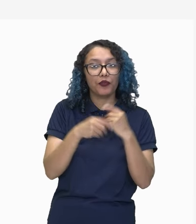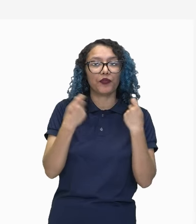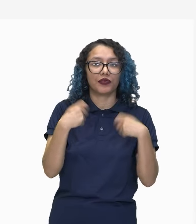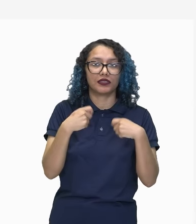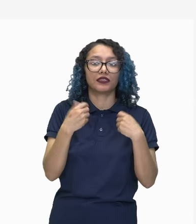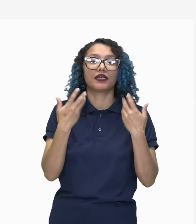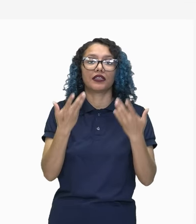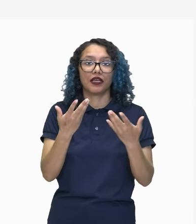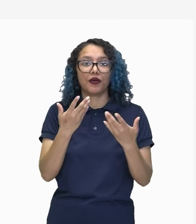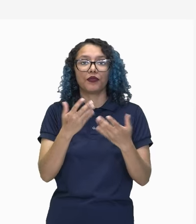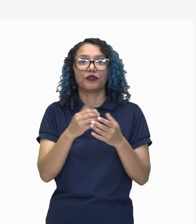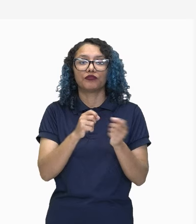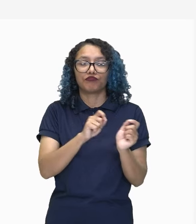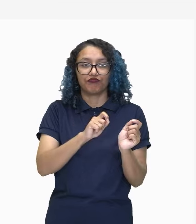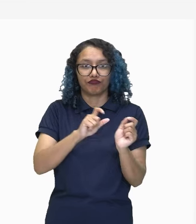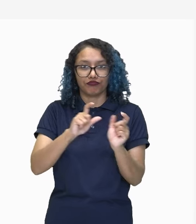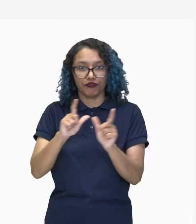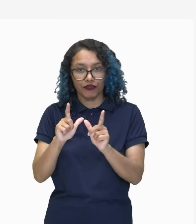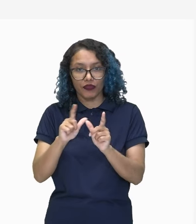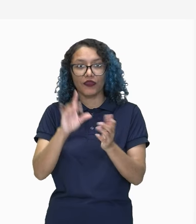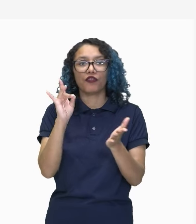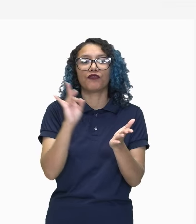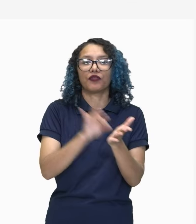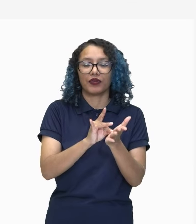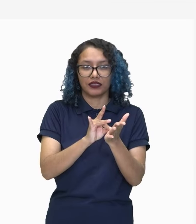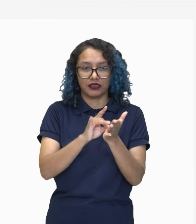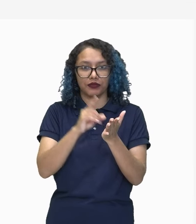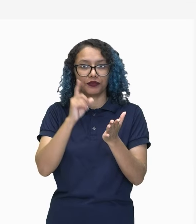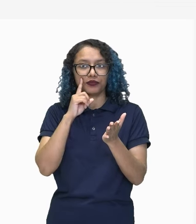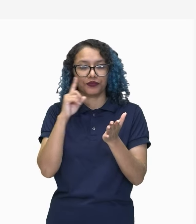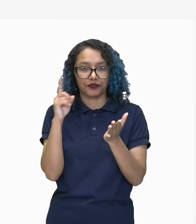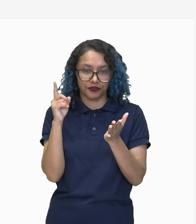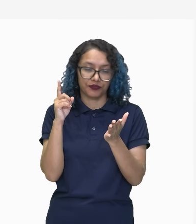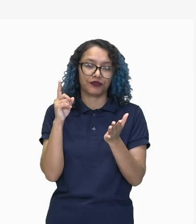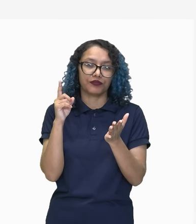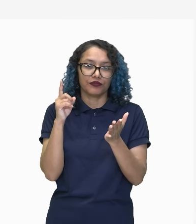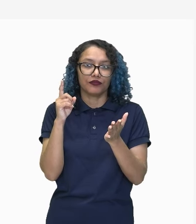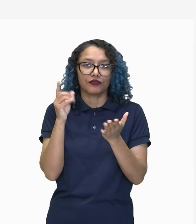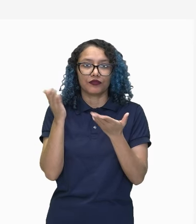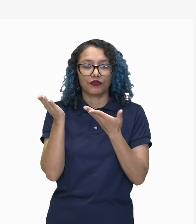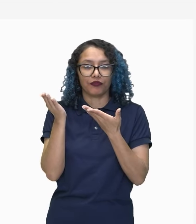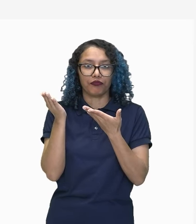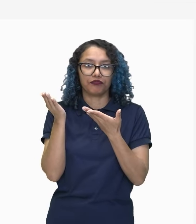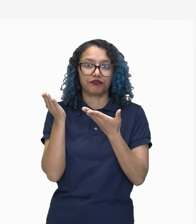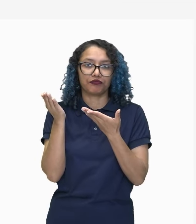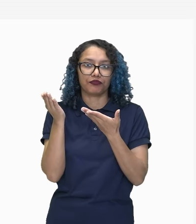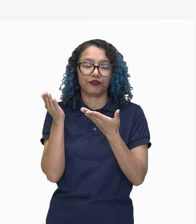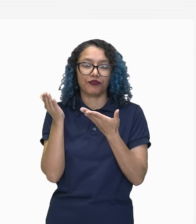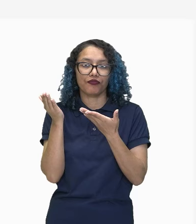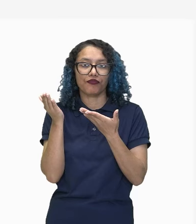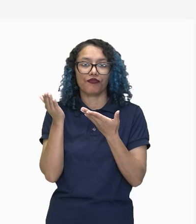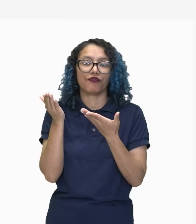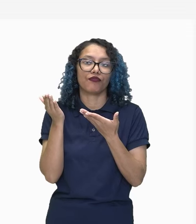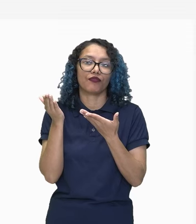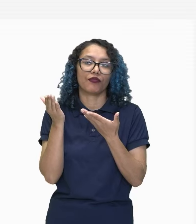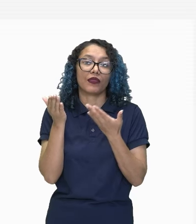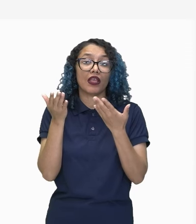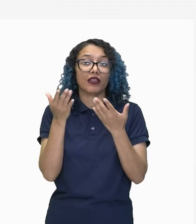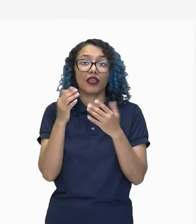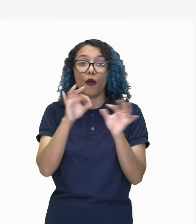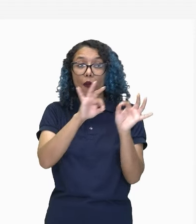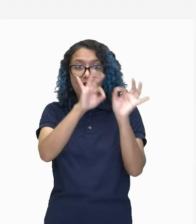nós temos na próxima tela, justamente essa confirmação. Observem e acompanhem comigo. Vamos lá? Então,